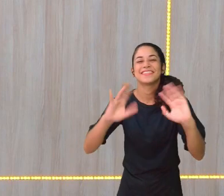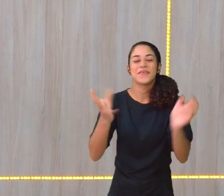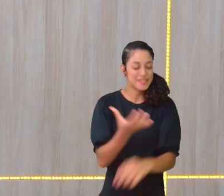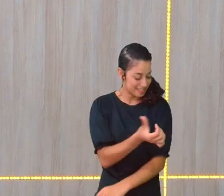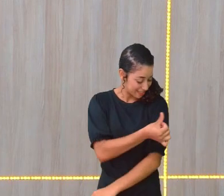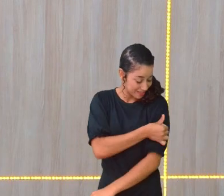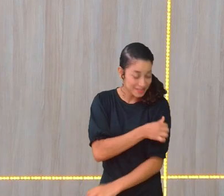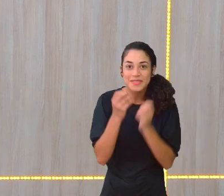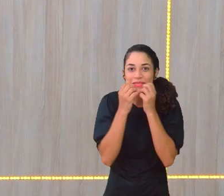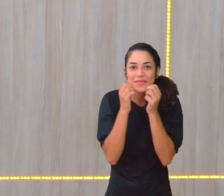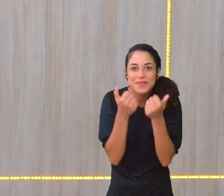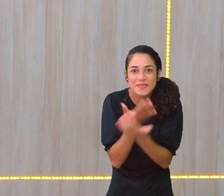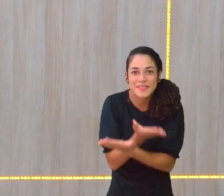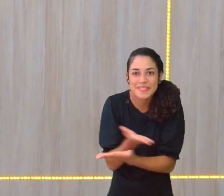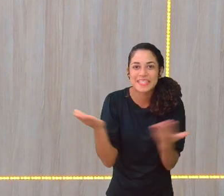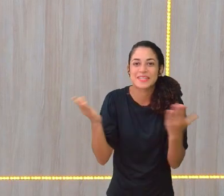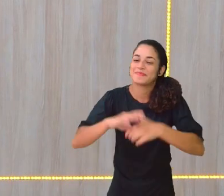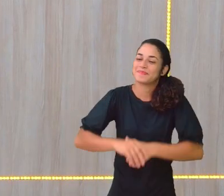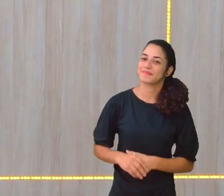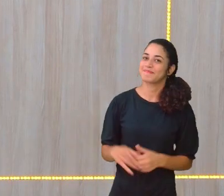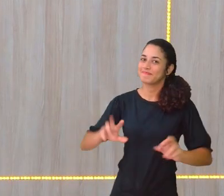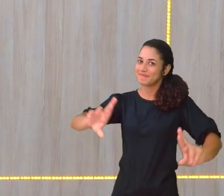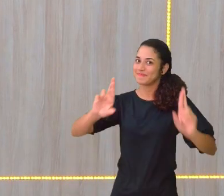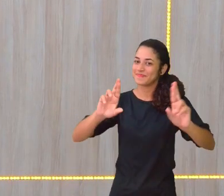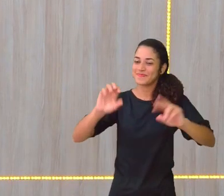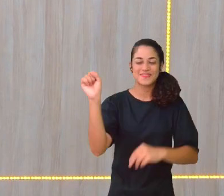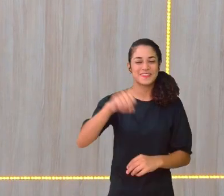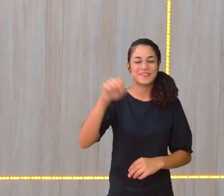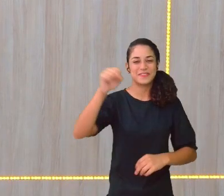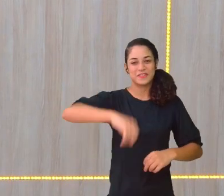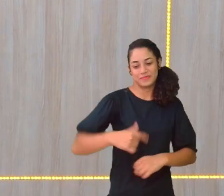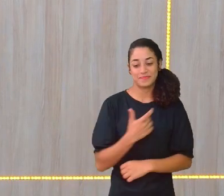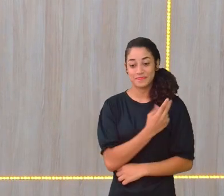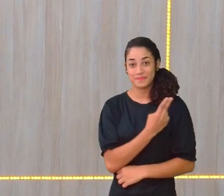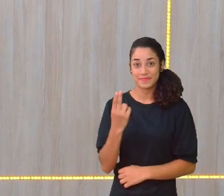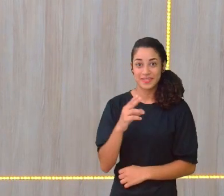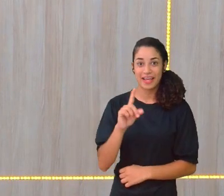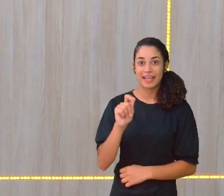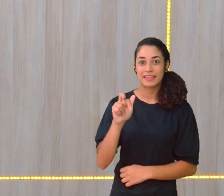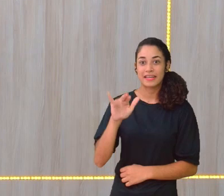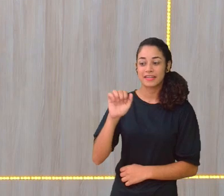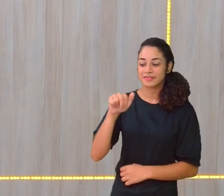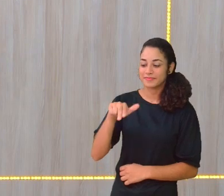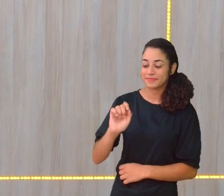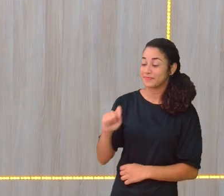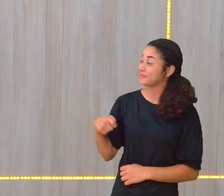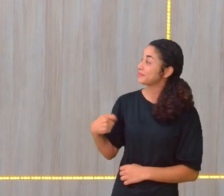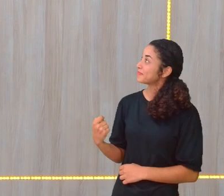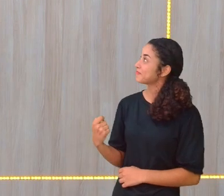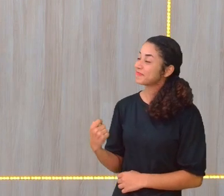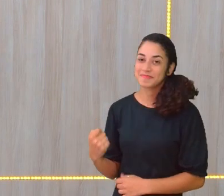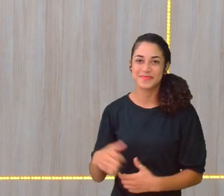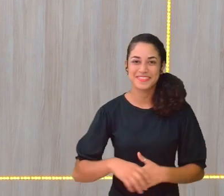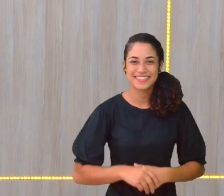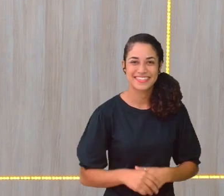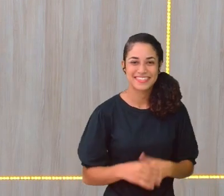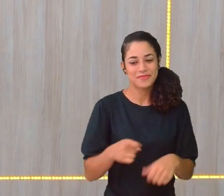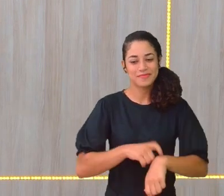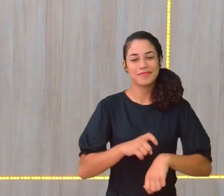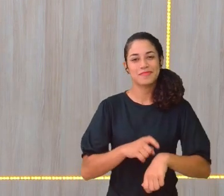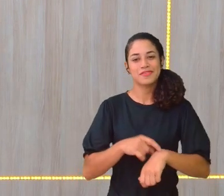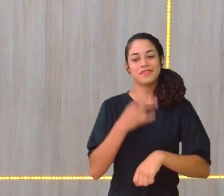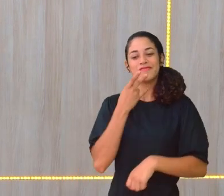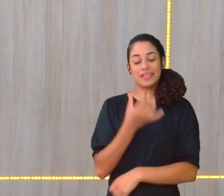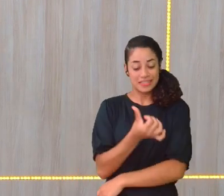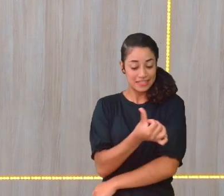Olá, sexto ano, tudo bem com vocês? Espero que sim. Eu me chamo Adriana Maria, este é o meu sinal. Quando eu falo